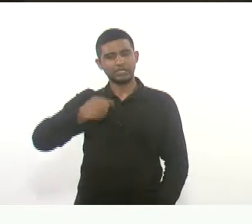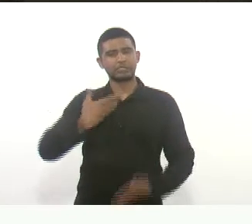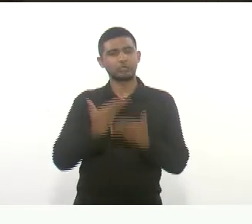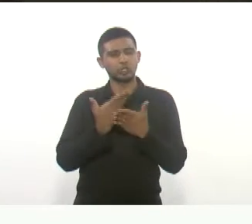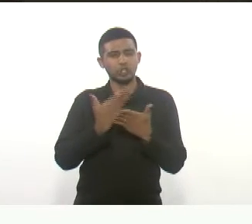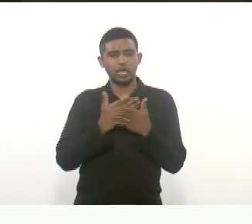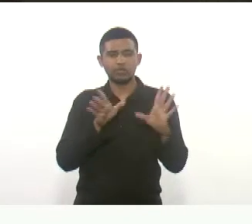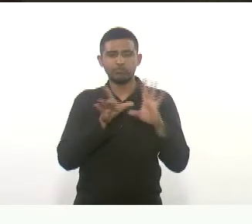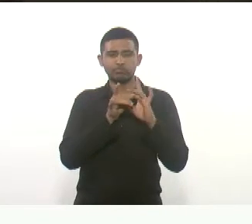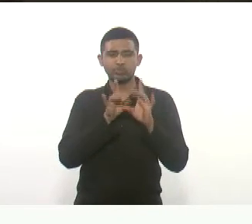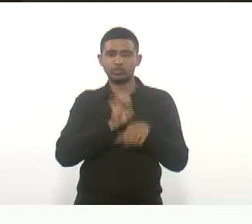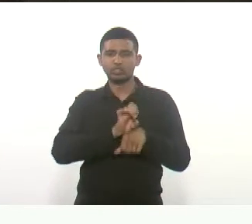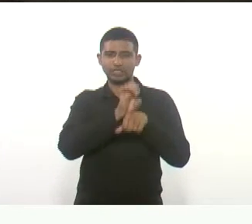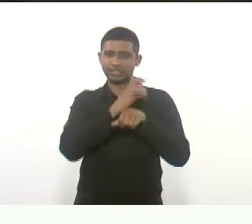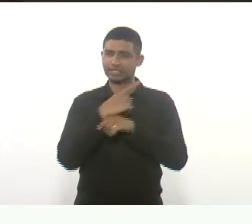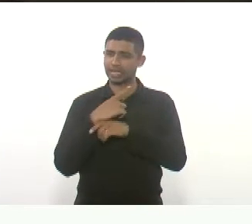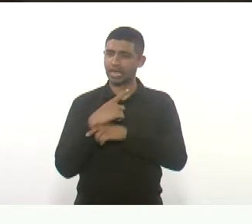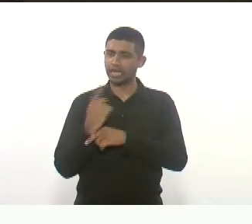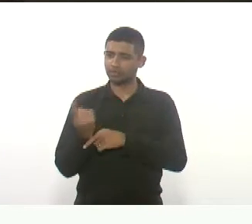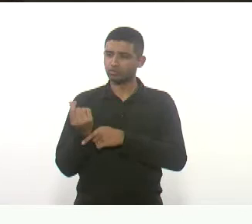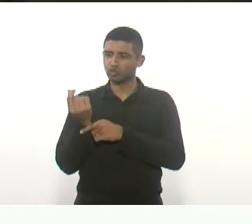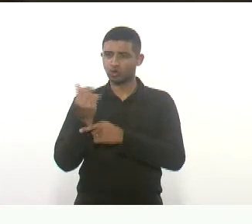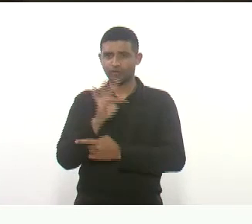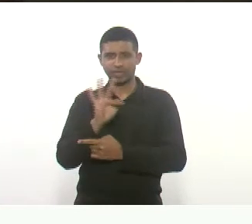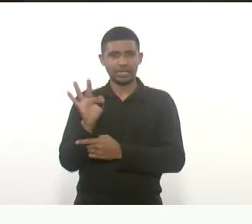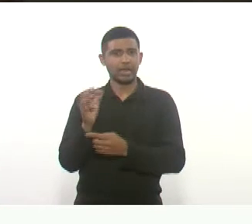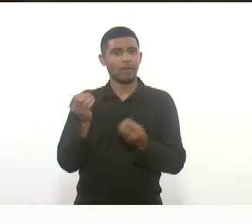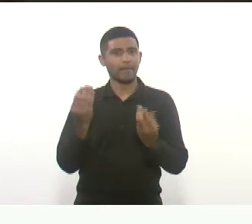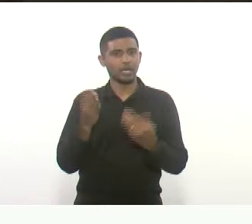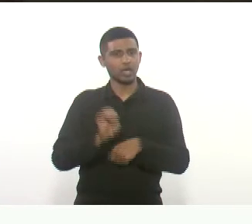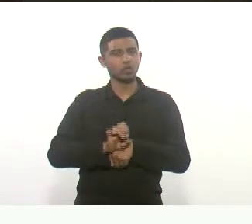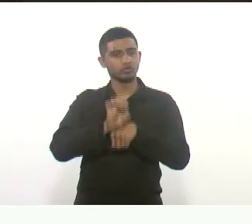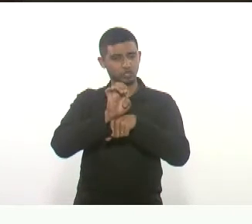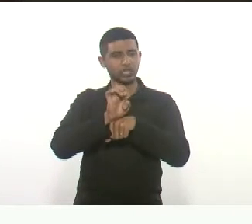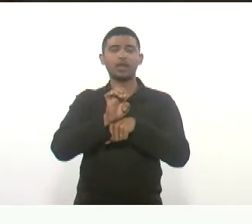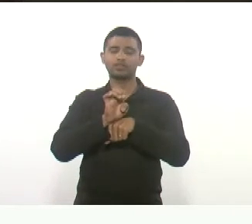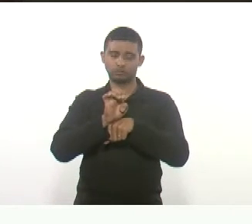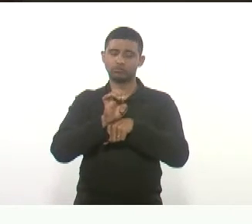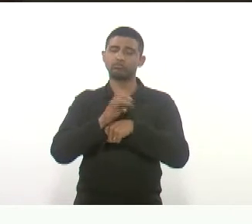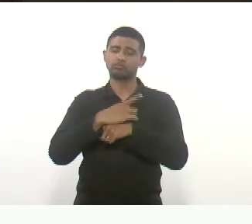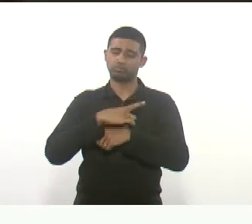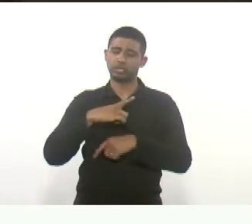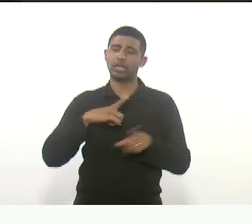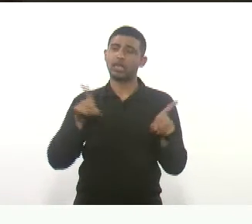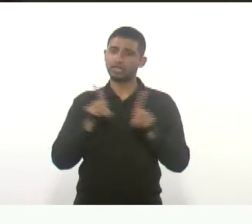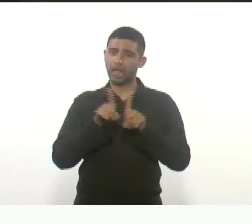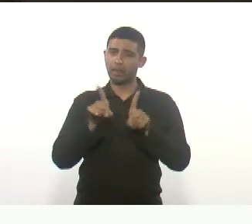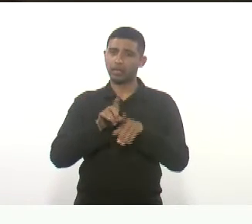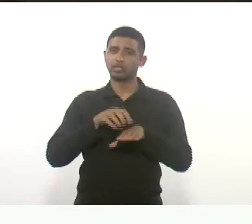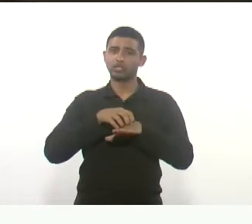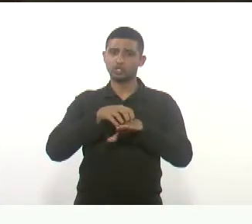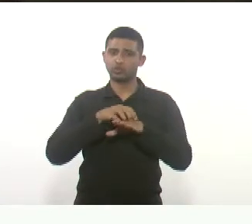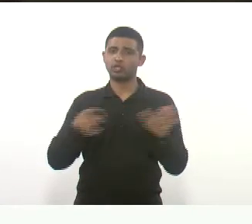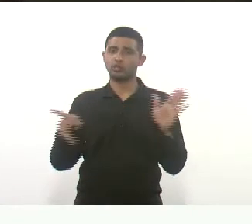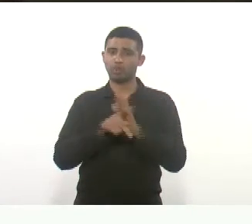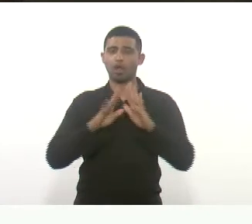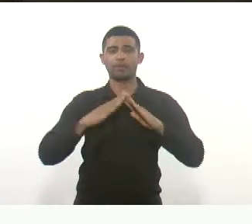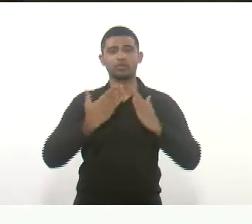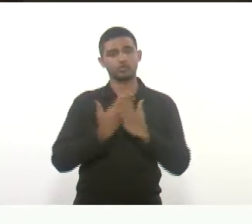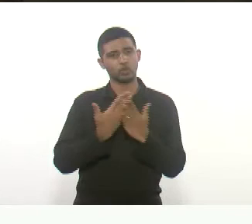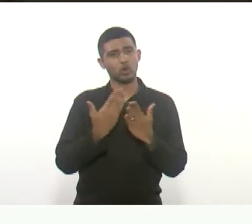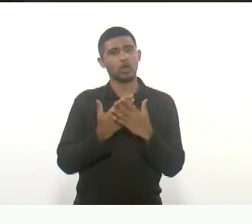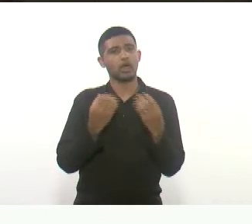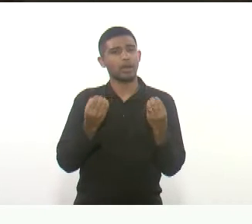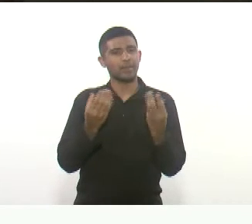Inclusive tem até recurso federal para que o Estado também tenha o transporte próprio escolar, para